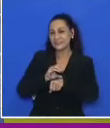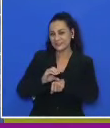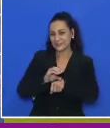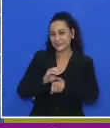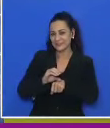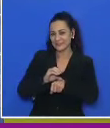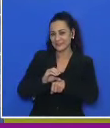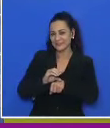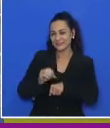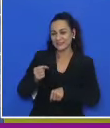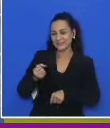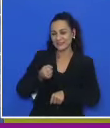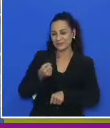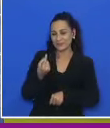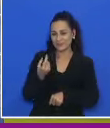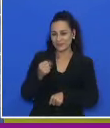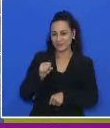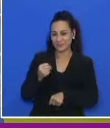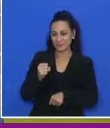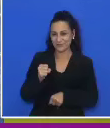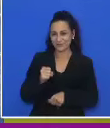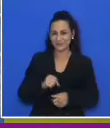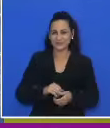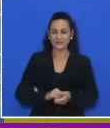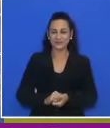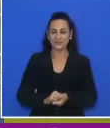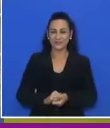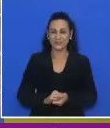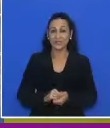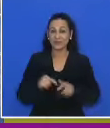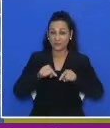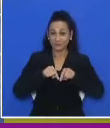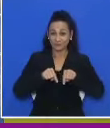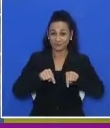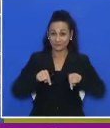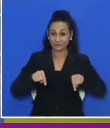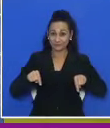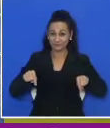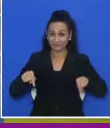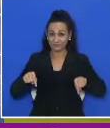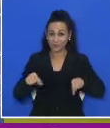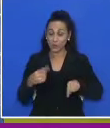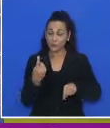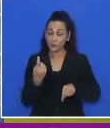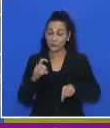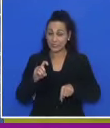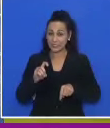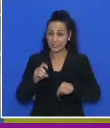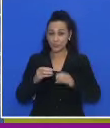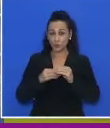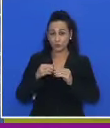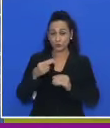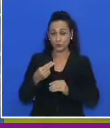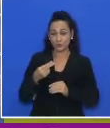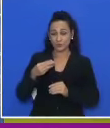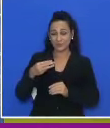Cinza, 18. Vamos conferir os 15 números sorteados no